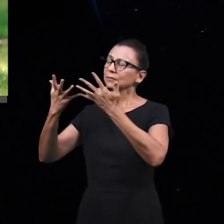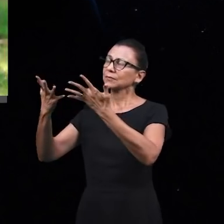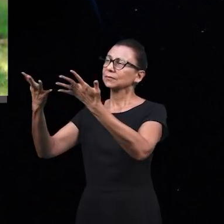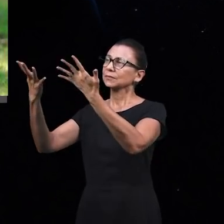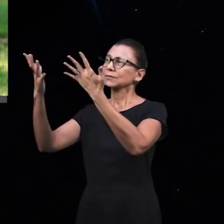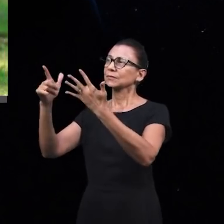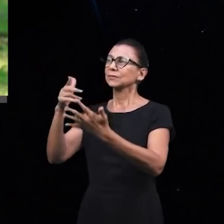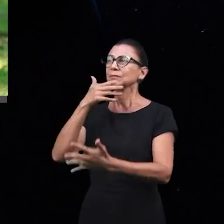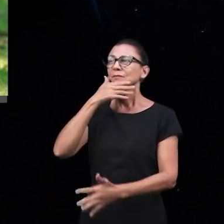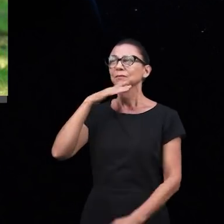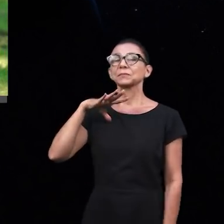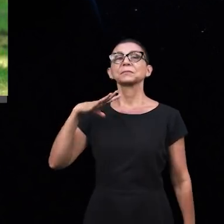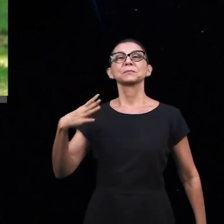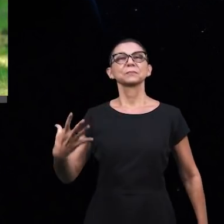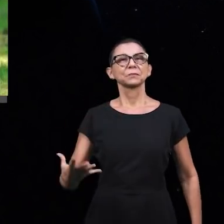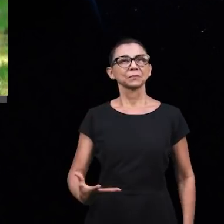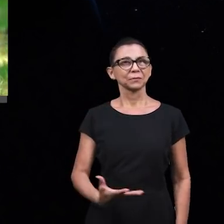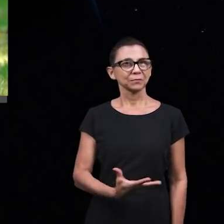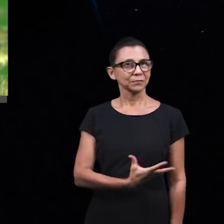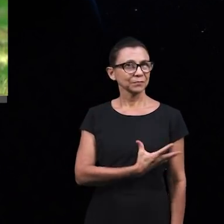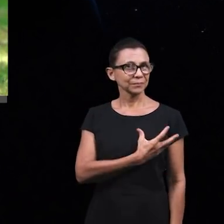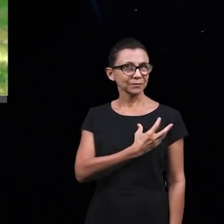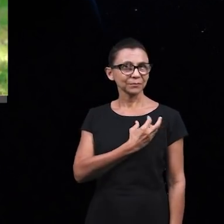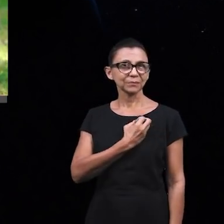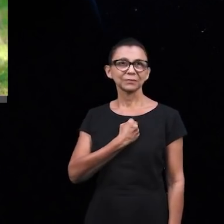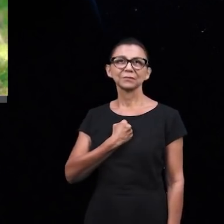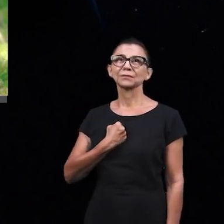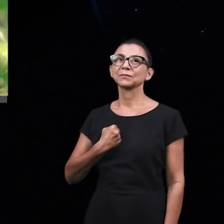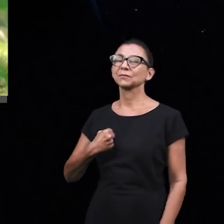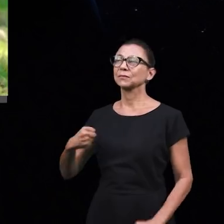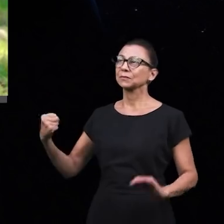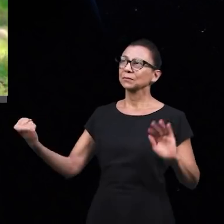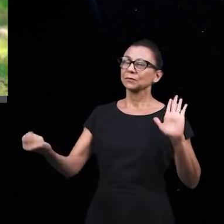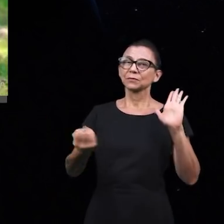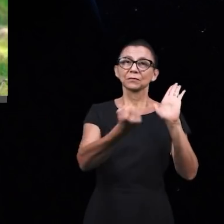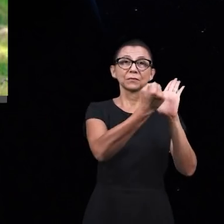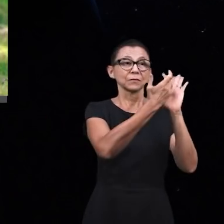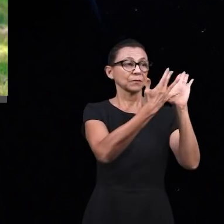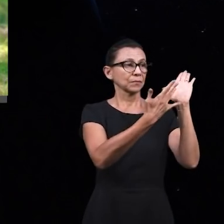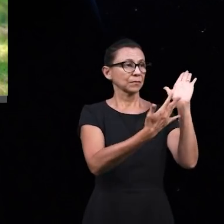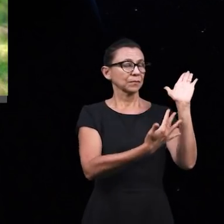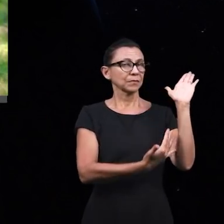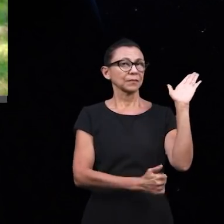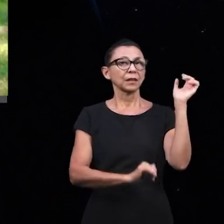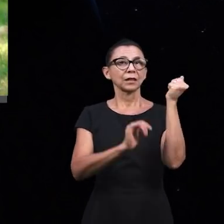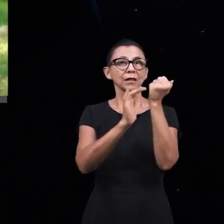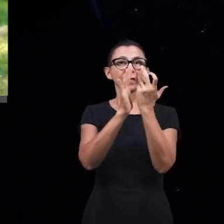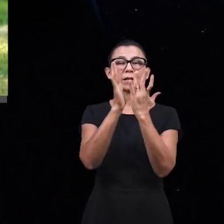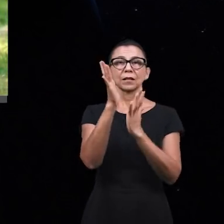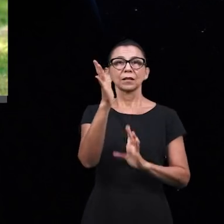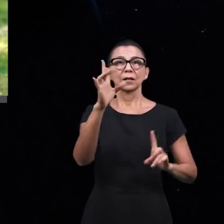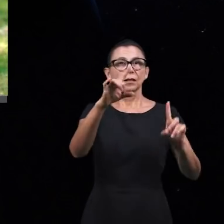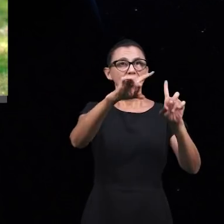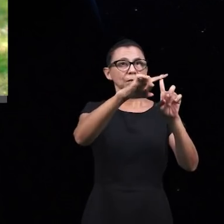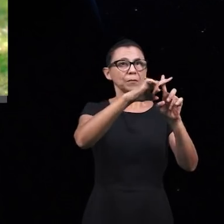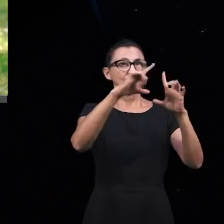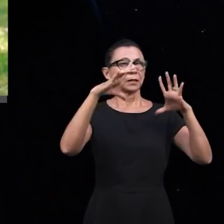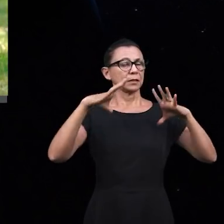meu Salvador. Já me lavou teu sangue